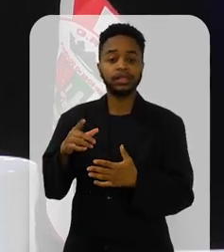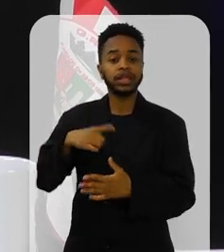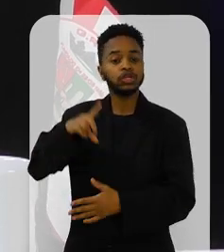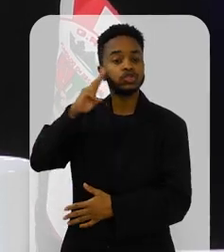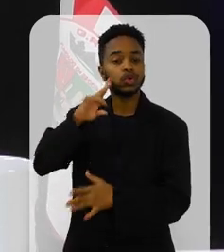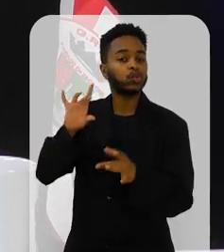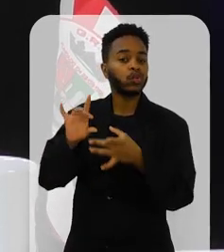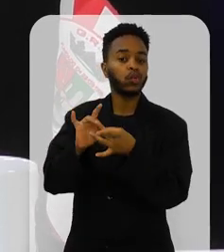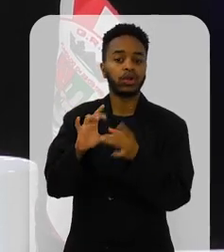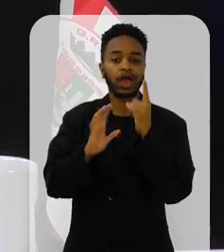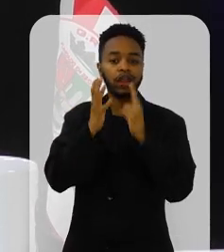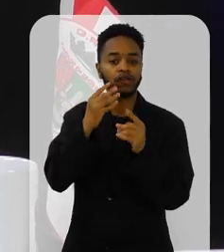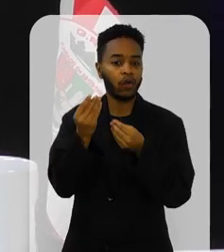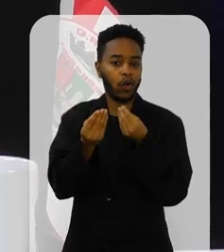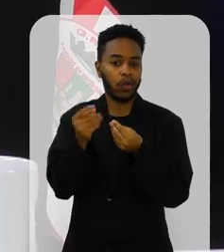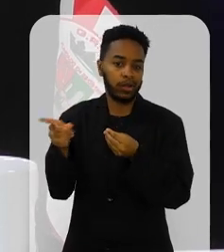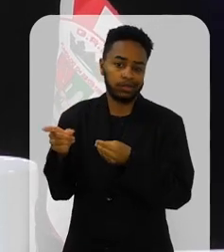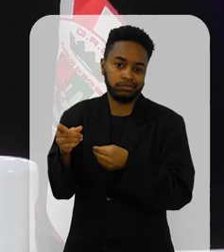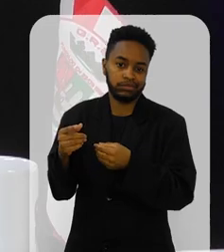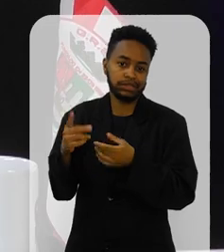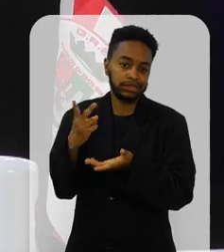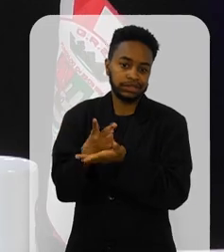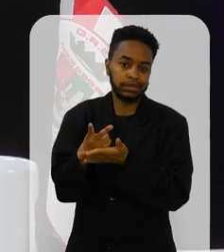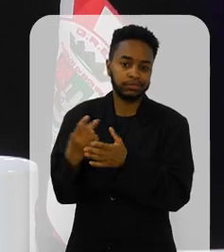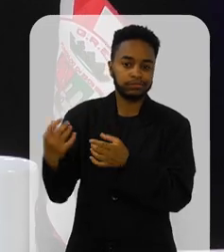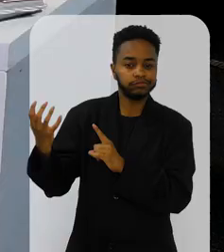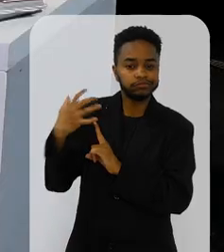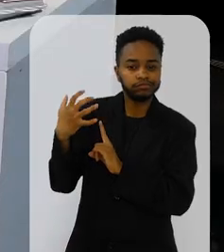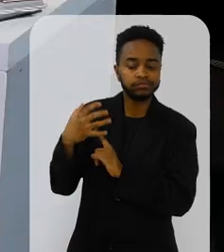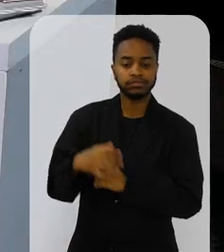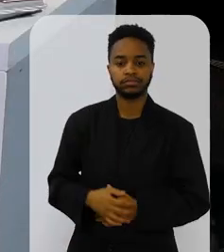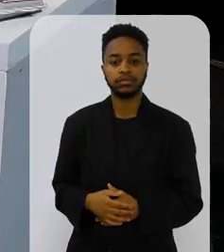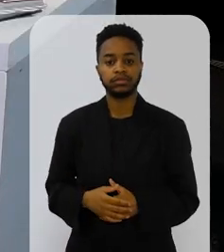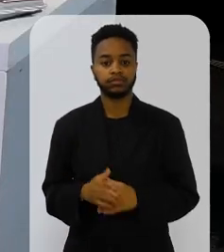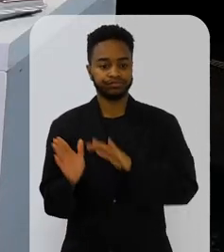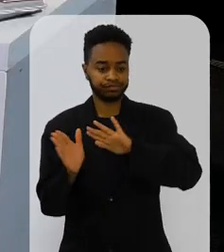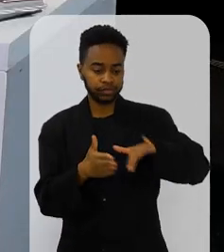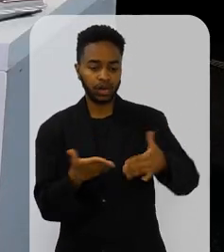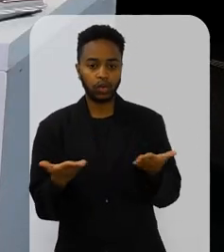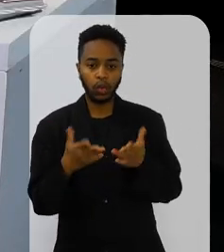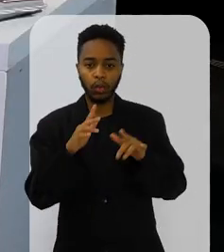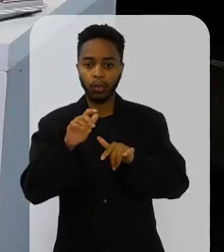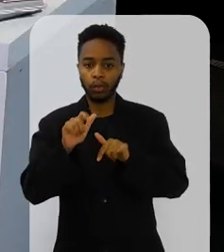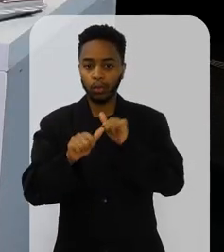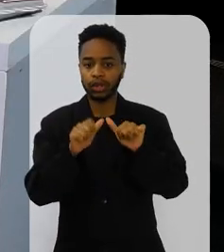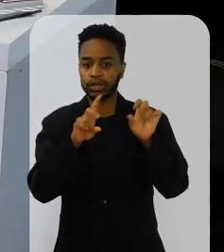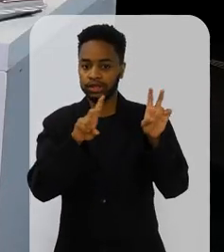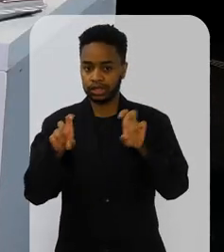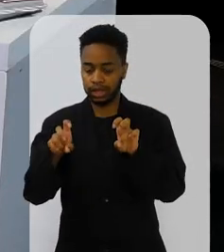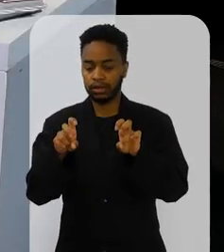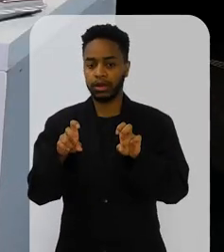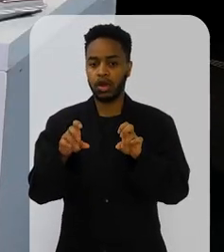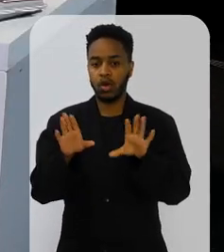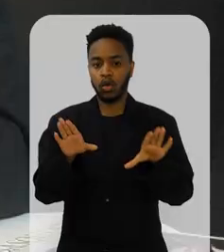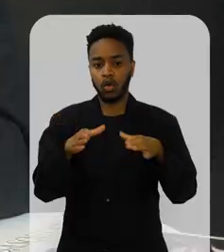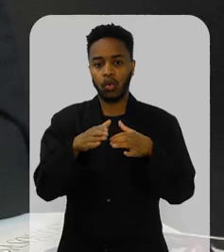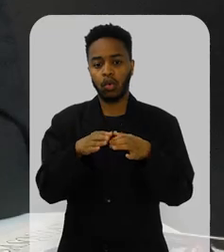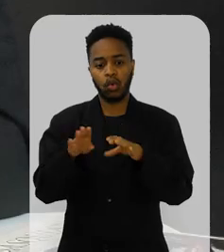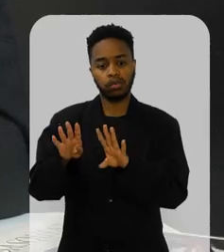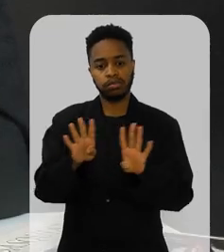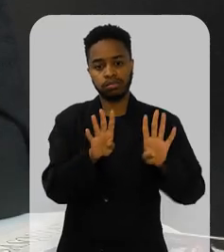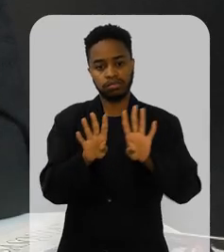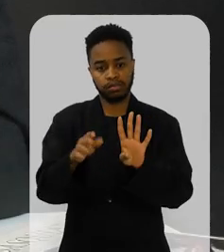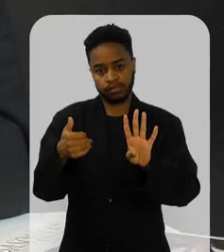meu pai do carnaval foi esse. Entendeu? Maravilha. Ô, Bira, vamos falar um pouco de comissão de frente. Sim. Entre 97 e